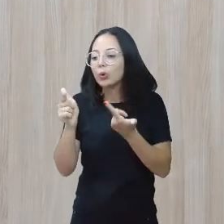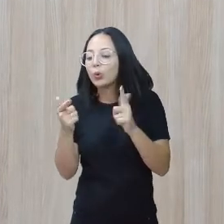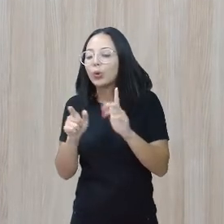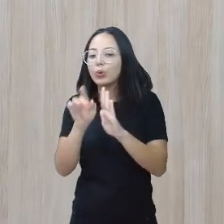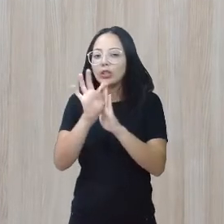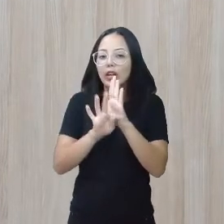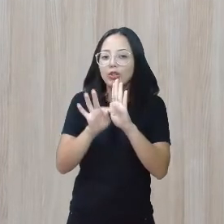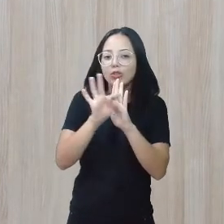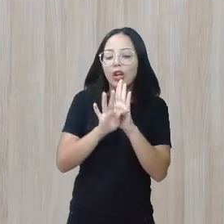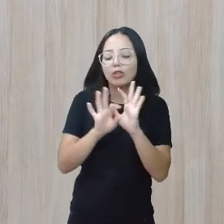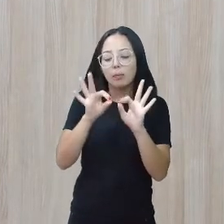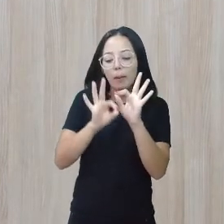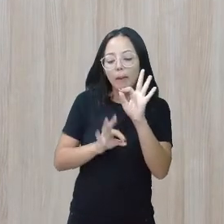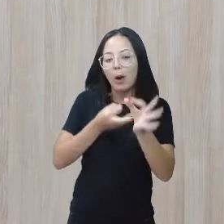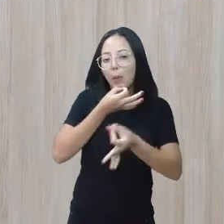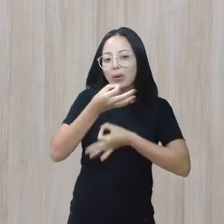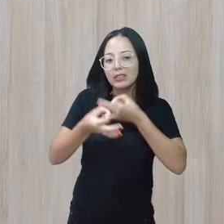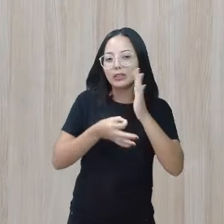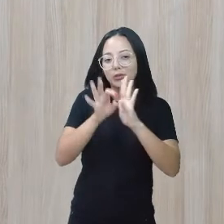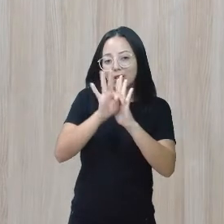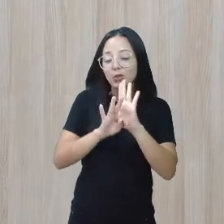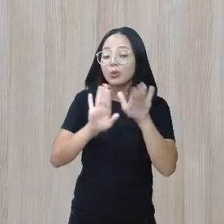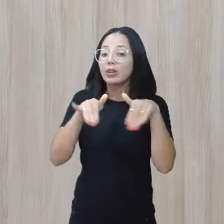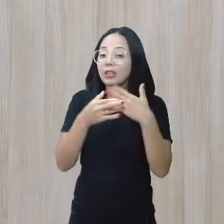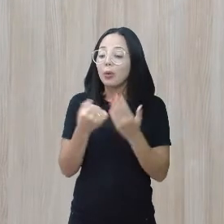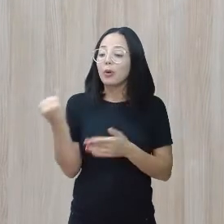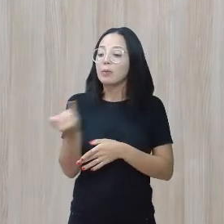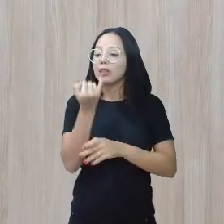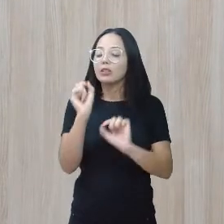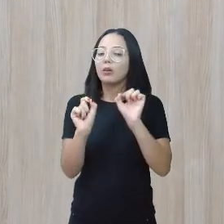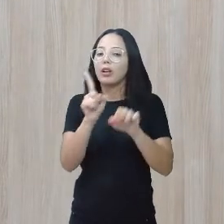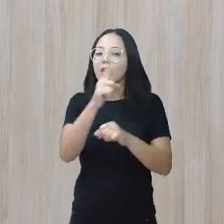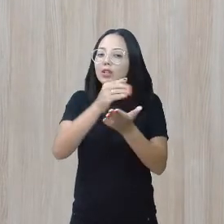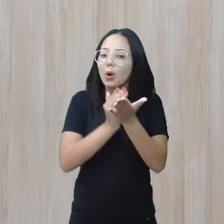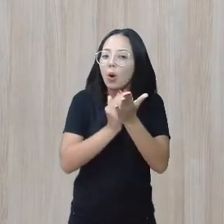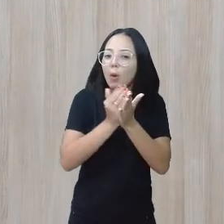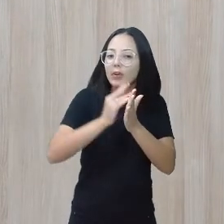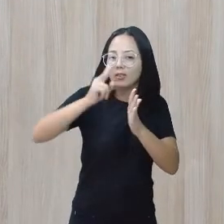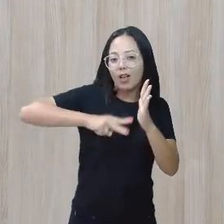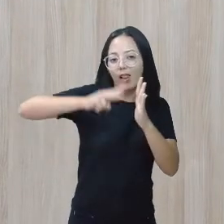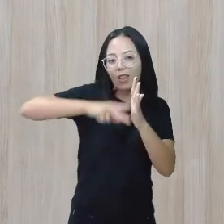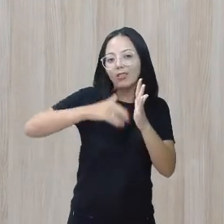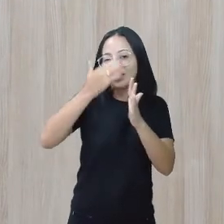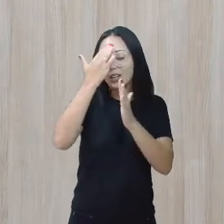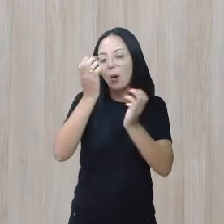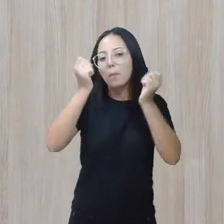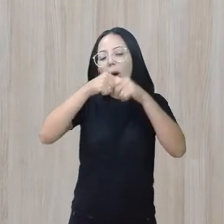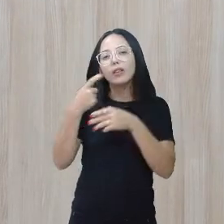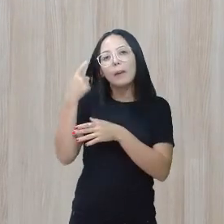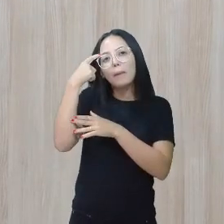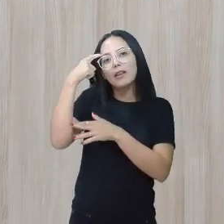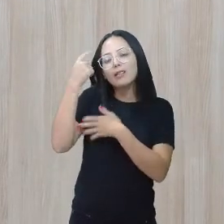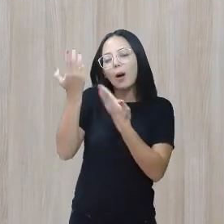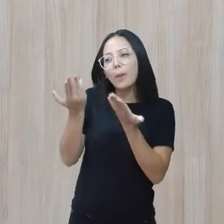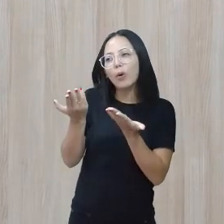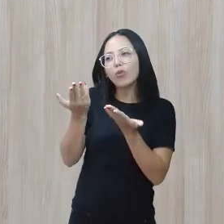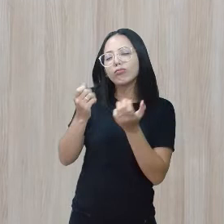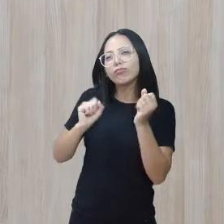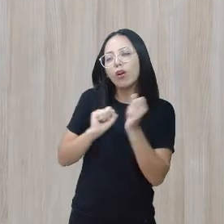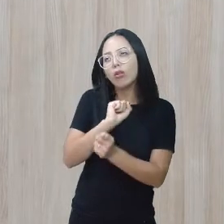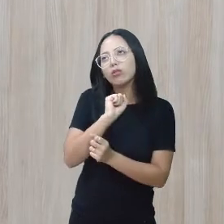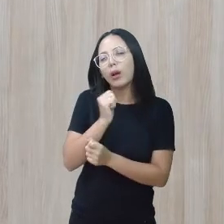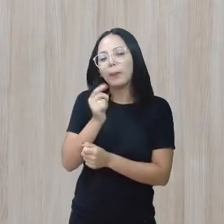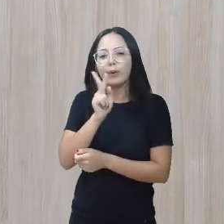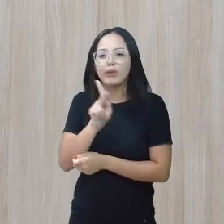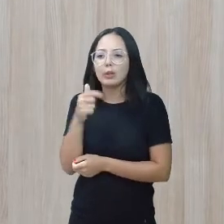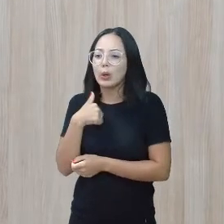Textos dissertativos, argumentativos. Então, o importante é começar a ler, minha gente. Você pode até pensar assim, poxa, professora, eu não tenho